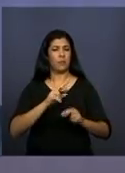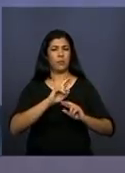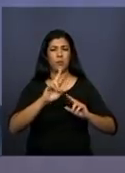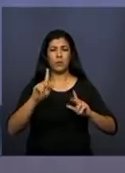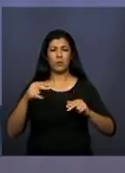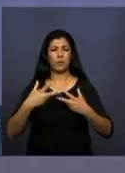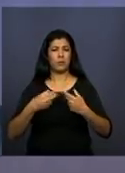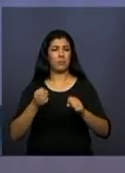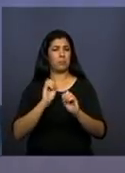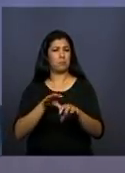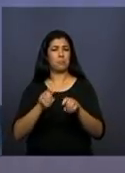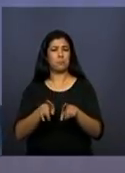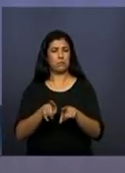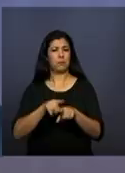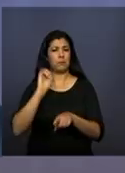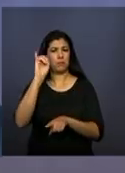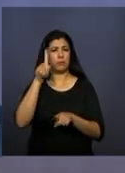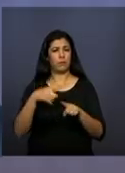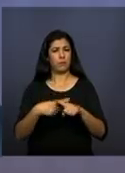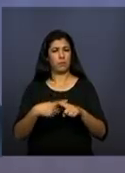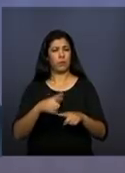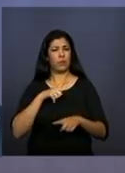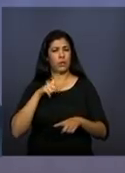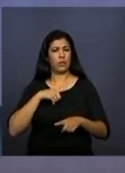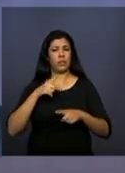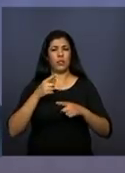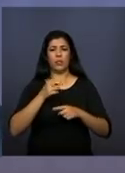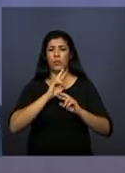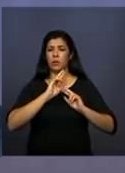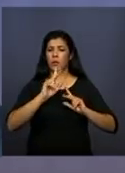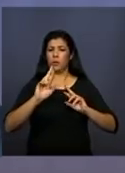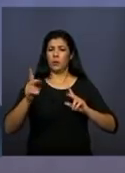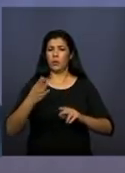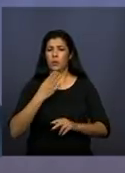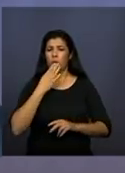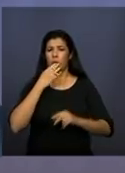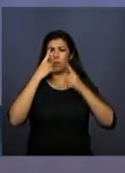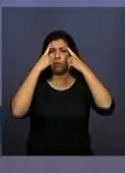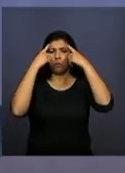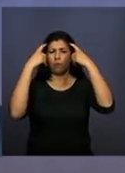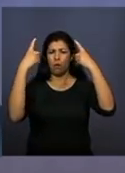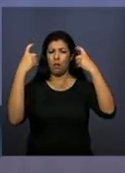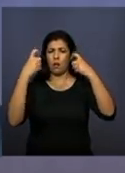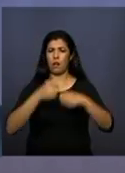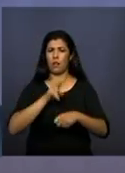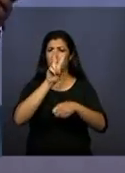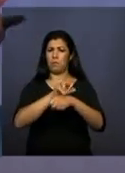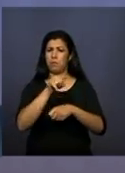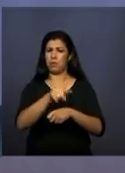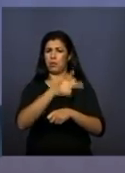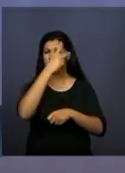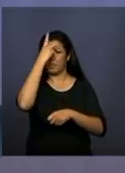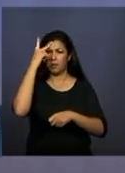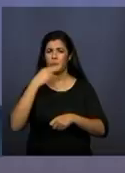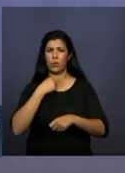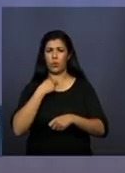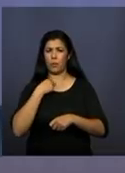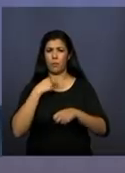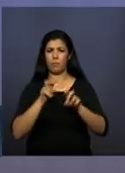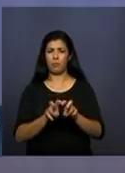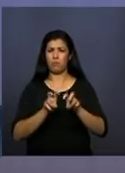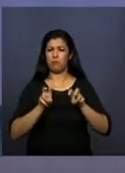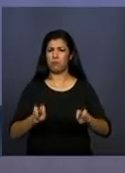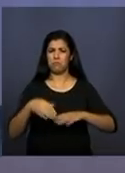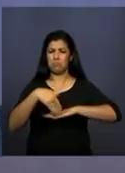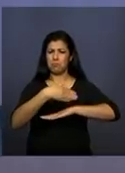situação de rua. Né? Há violências, as violências sofridas hoje pela população de rua, que não pode sentar na praça, né?